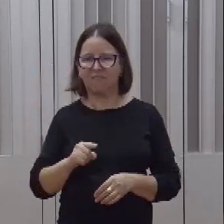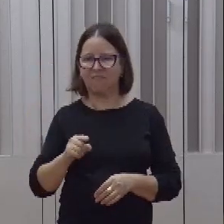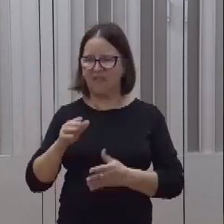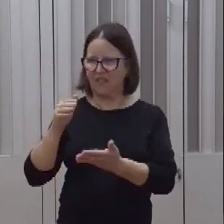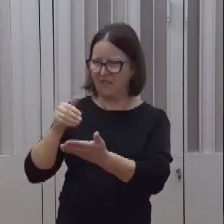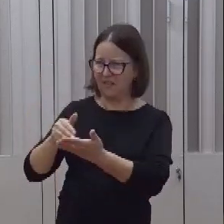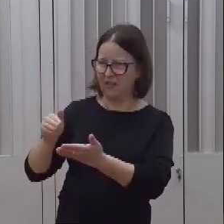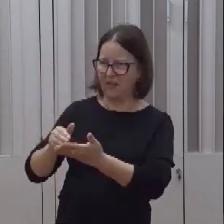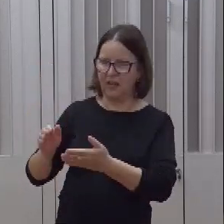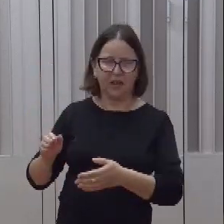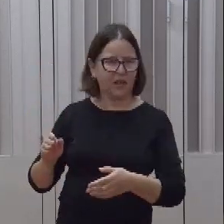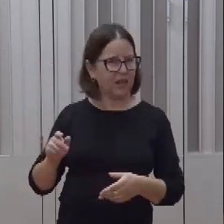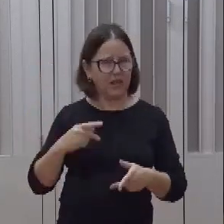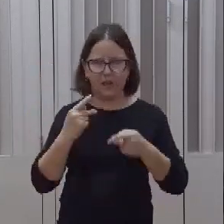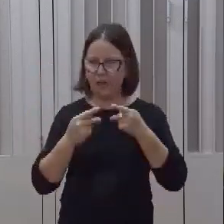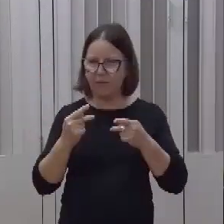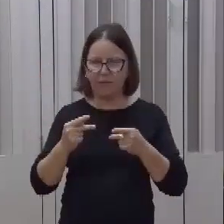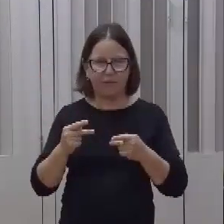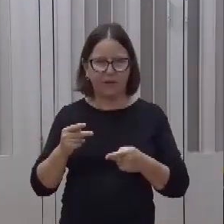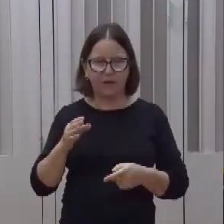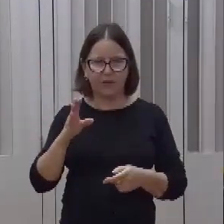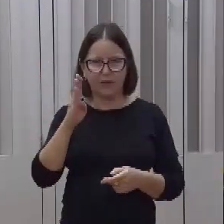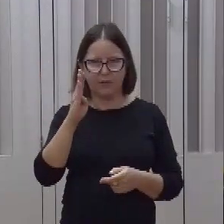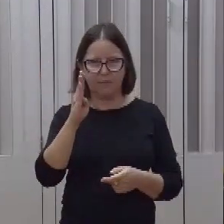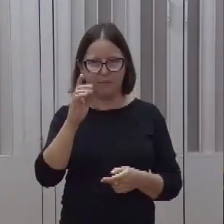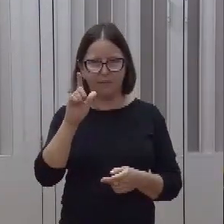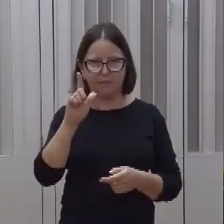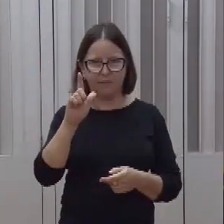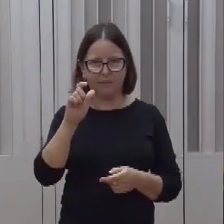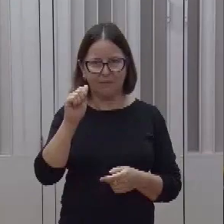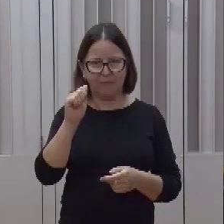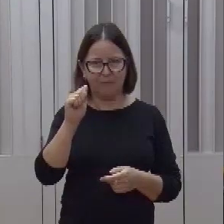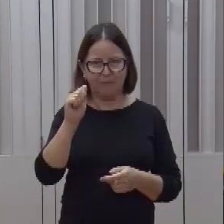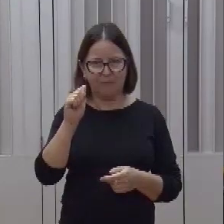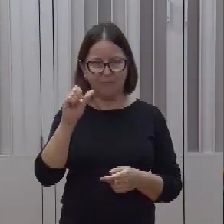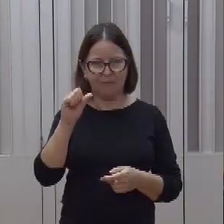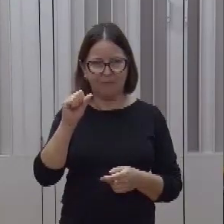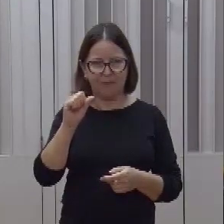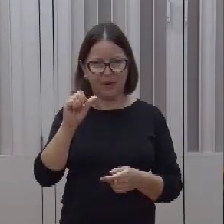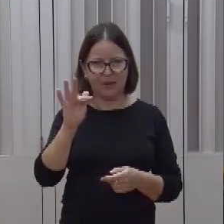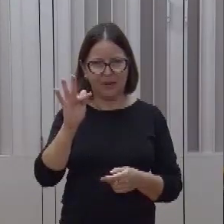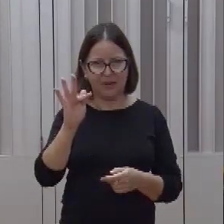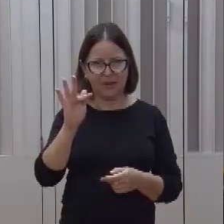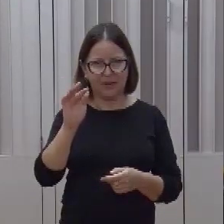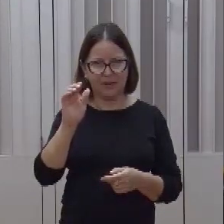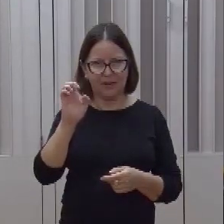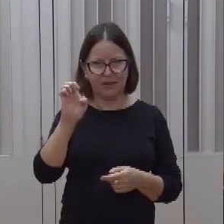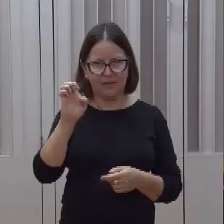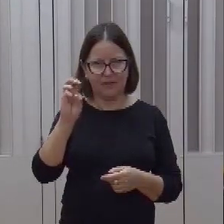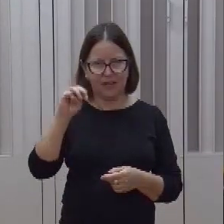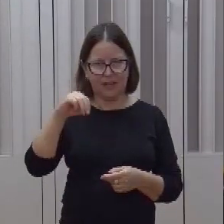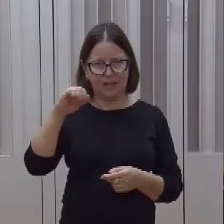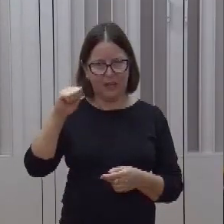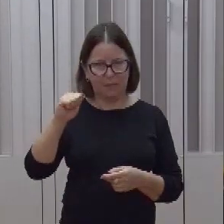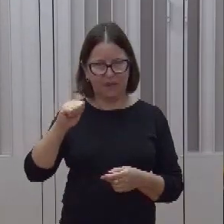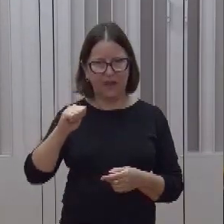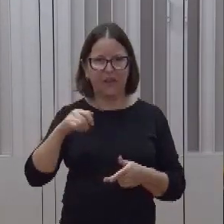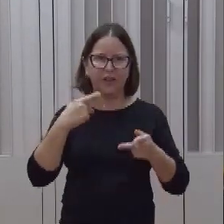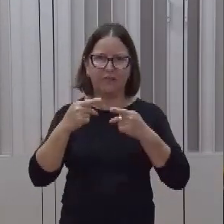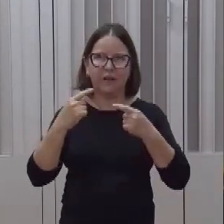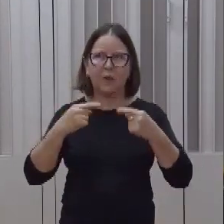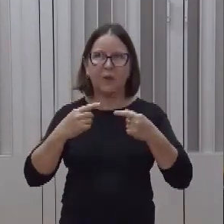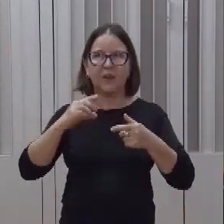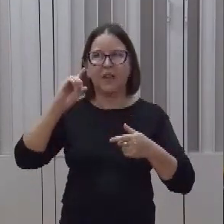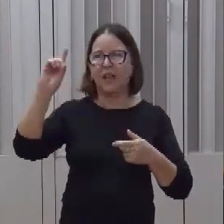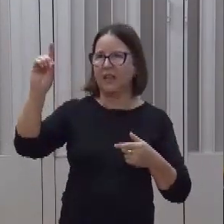de blasfêmia, de assassinato, de adultério, de roubo, ou algo pior, mas simplesmente